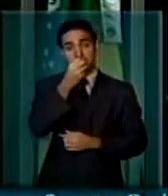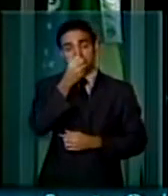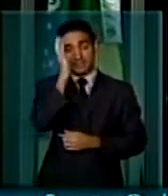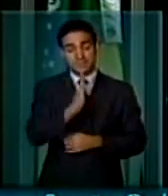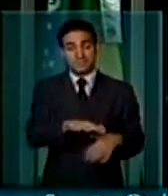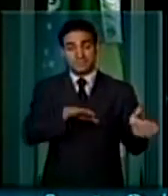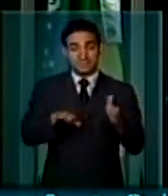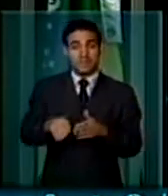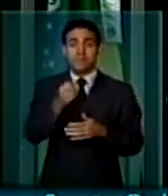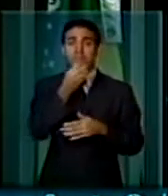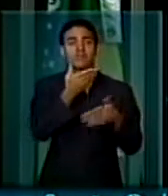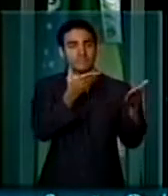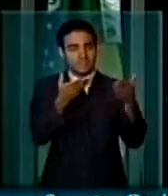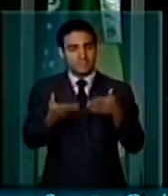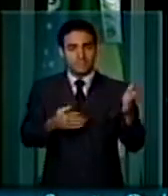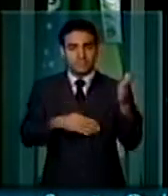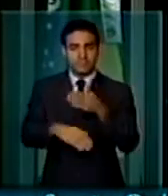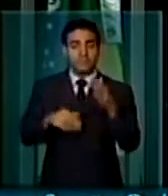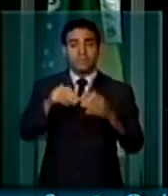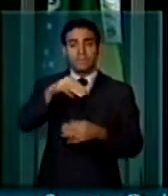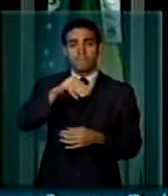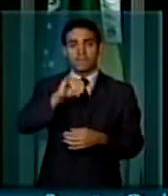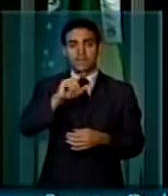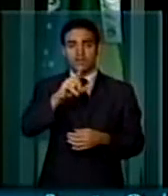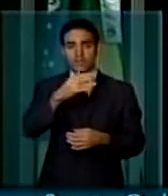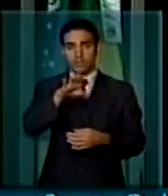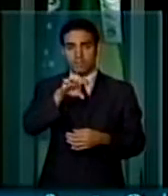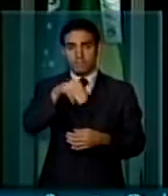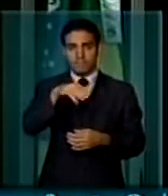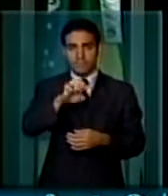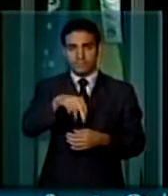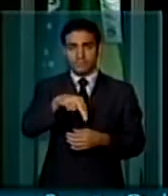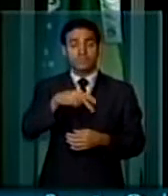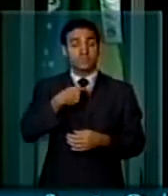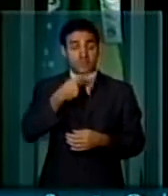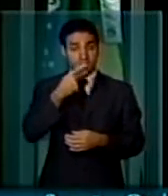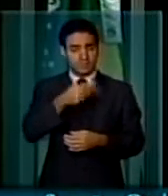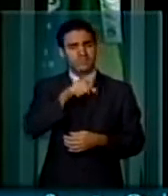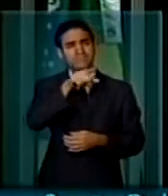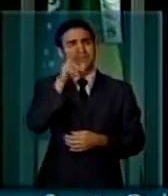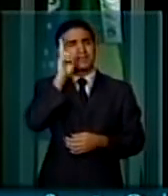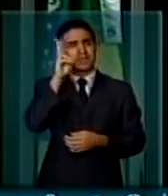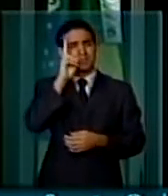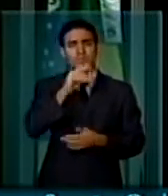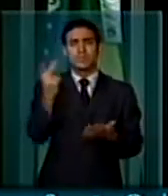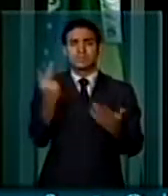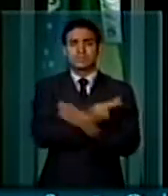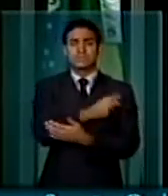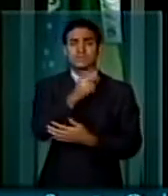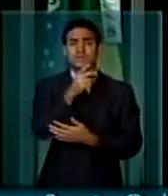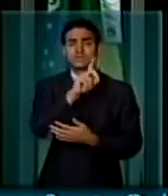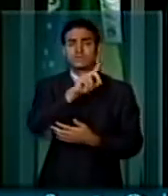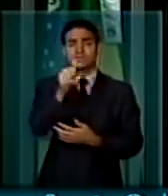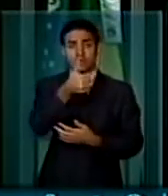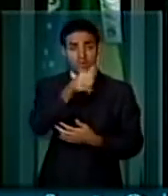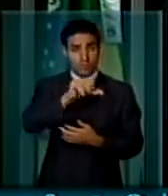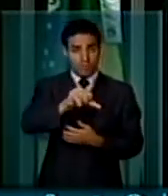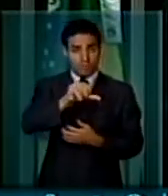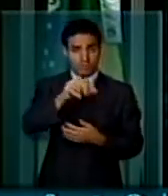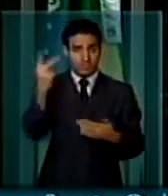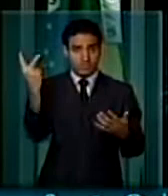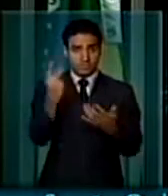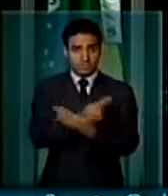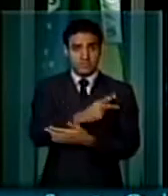Mas, deputado Milhomem, então, como disse, Vossa Excelência mencionou este episódio do último dia 9, que aconteceu lá no